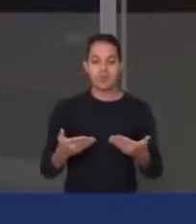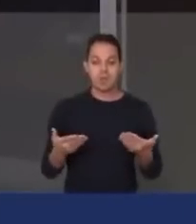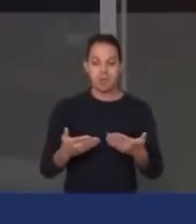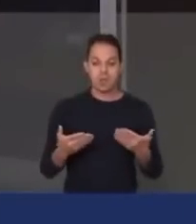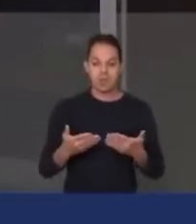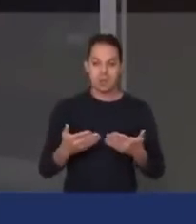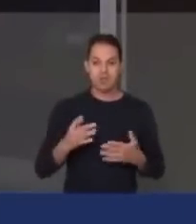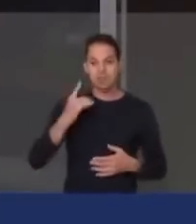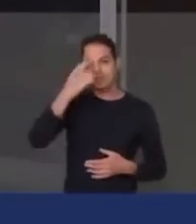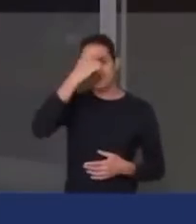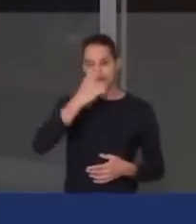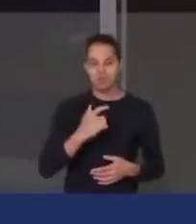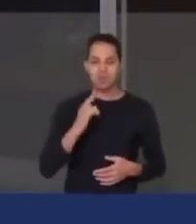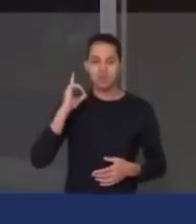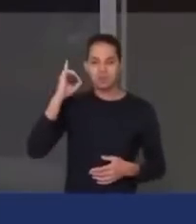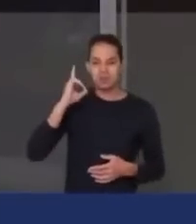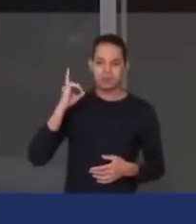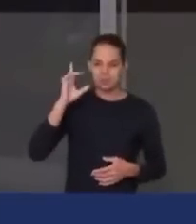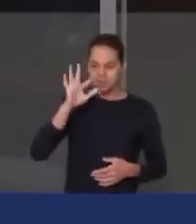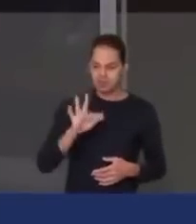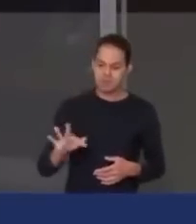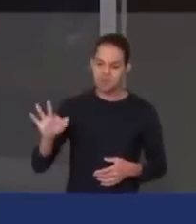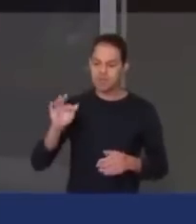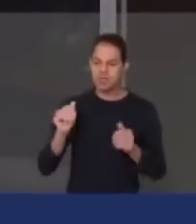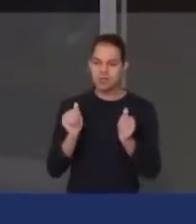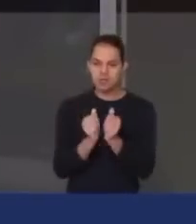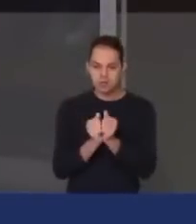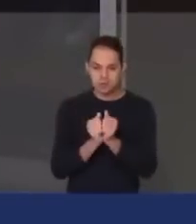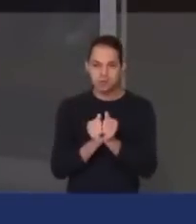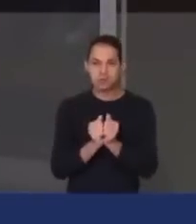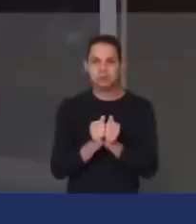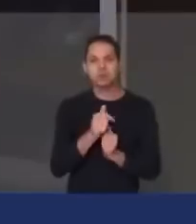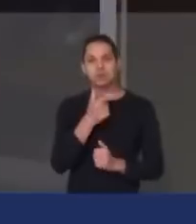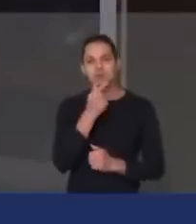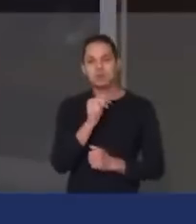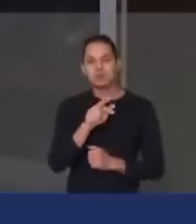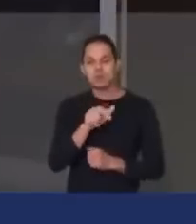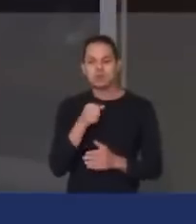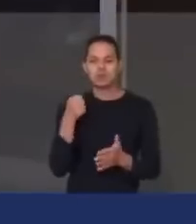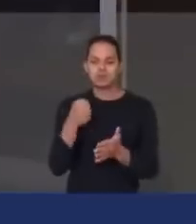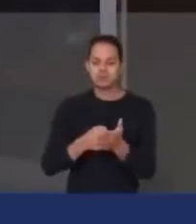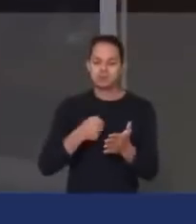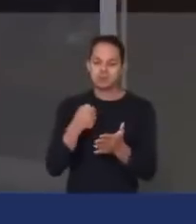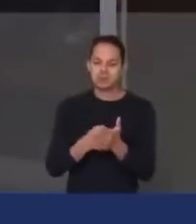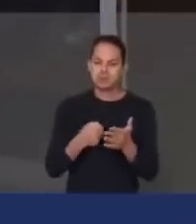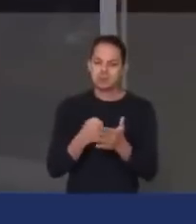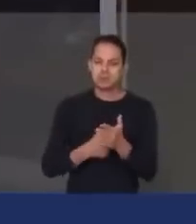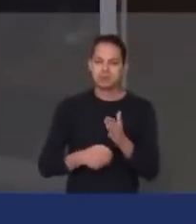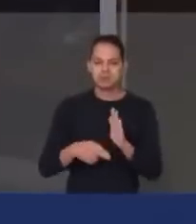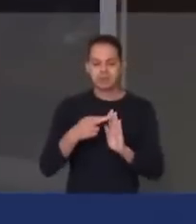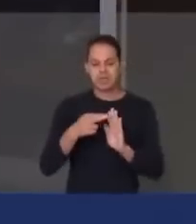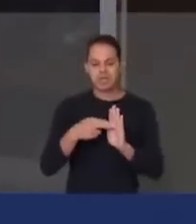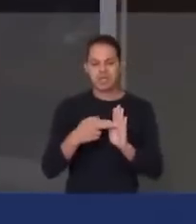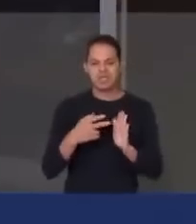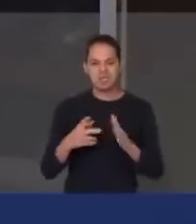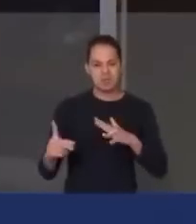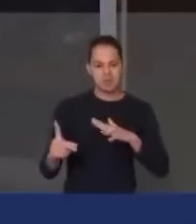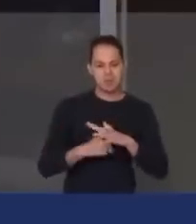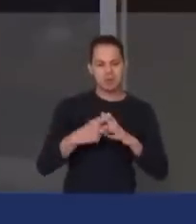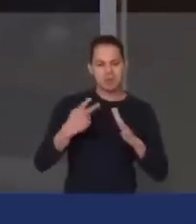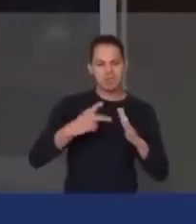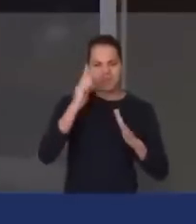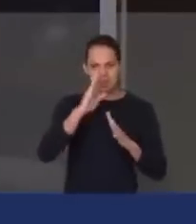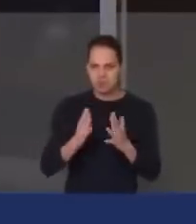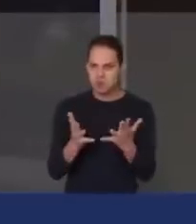deputado federal ao lado de meus irmãos luto contra instalação de um regime Comunista no Brasil